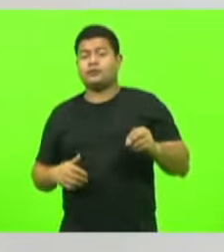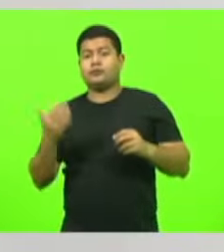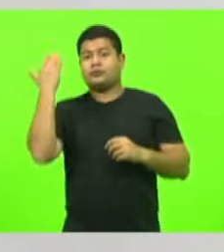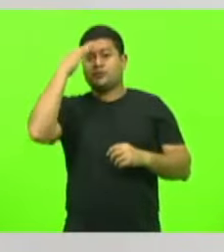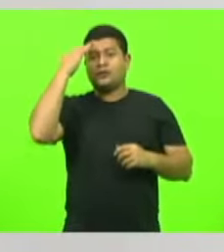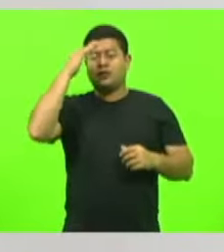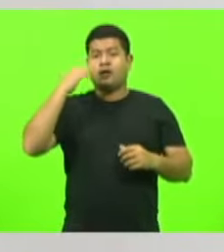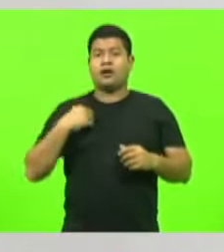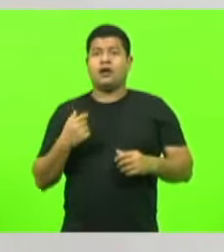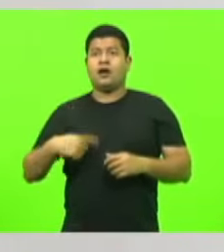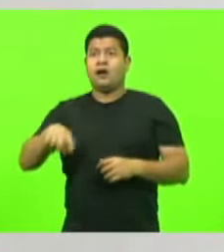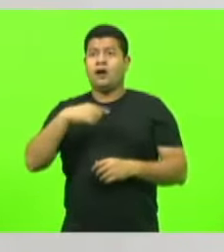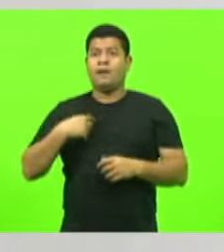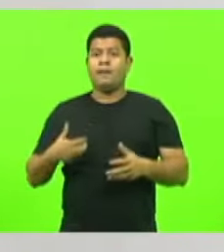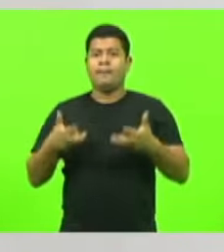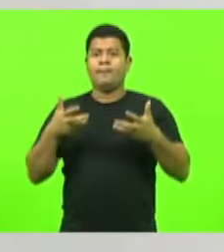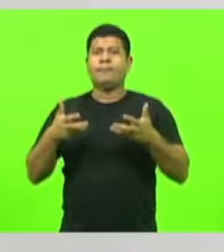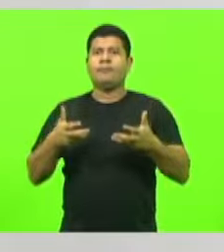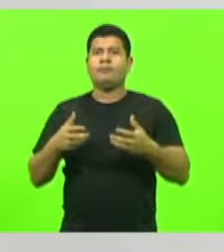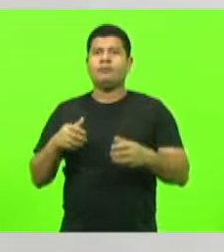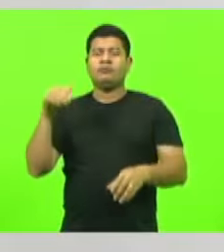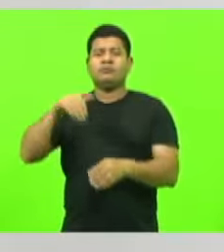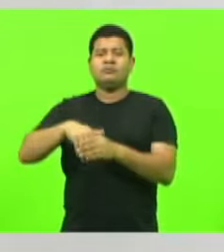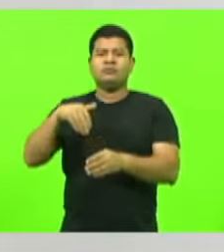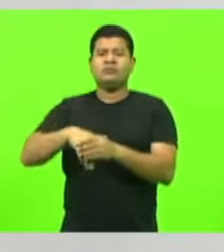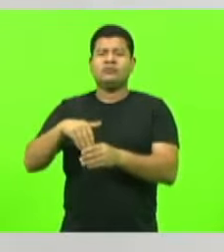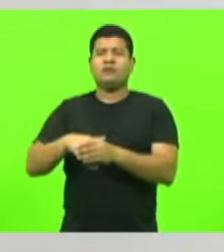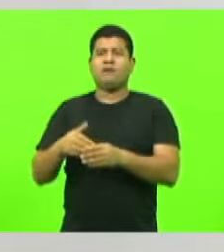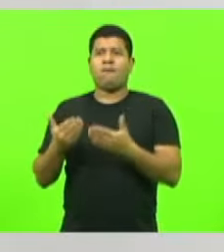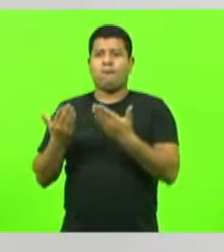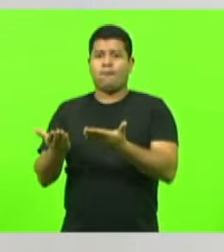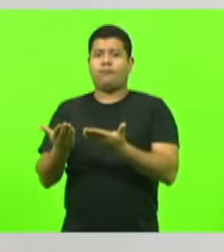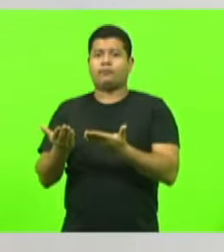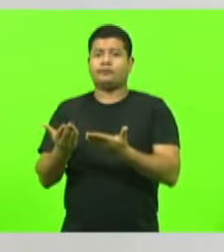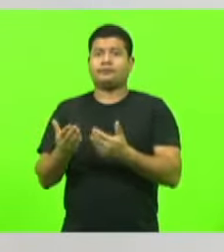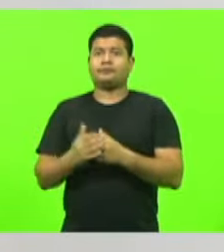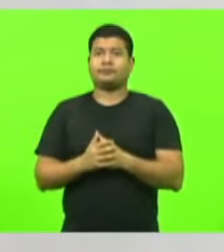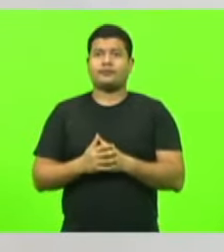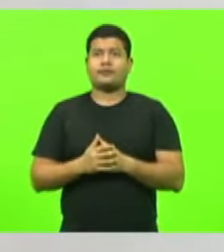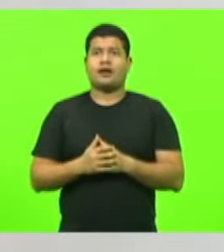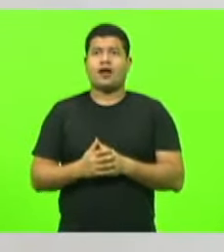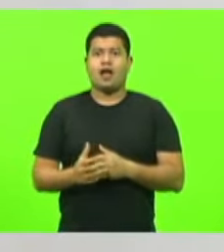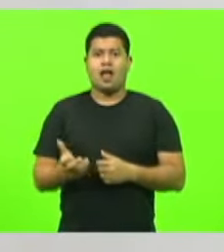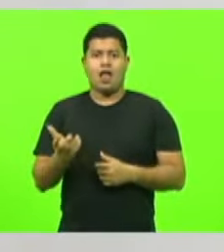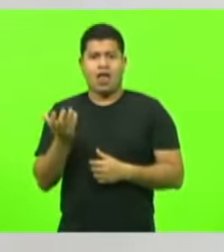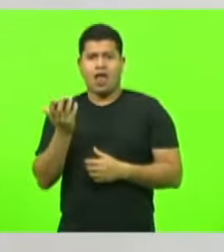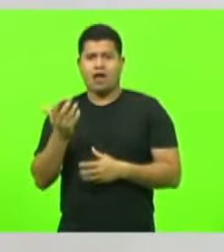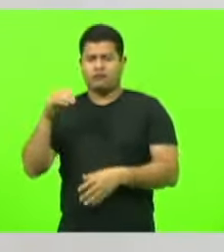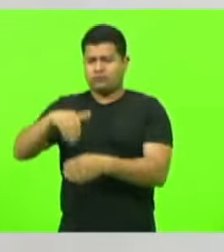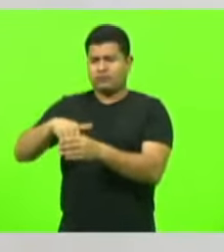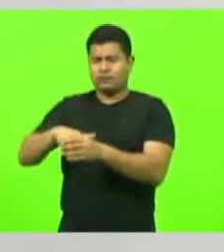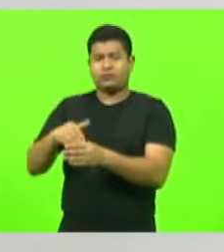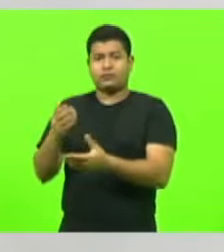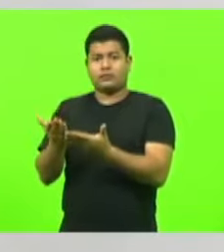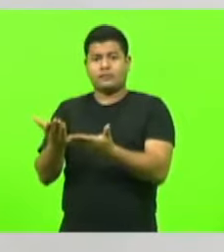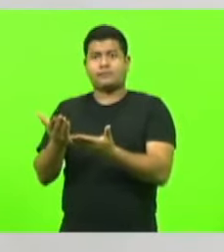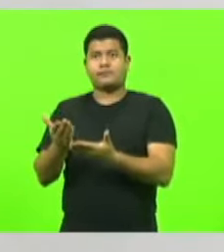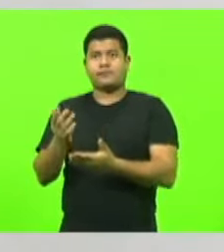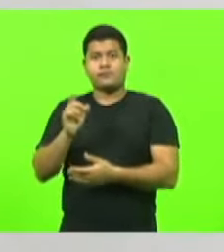política viu que nós estávamos calibrando uma votação naquela votação do voto auditável. Não era aquilo que estava sendo votado ali. Nós estamos fazendo